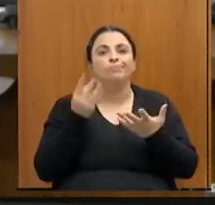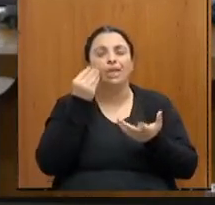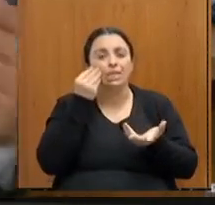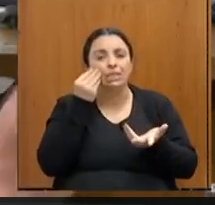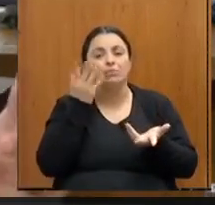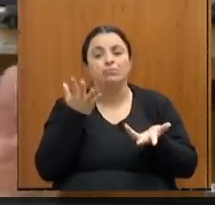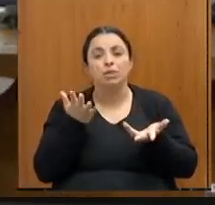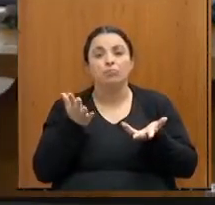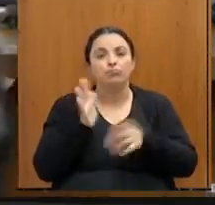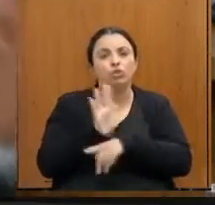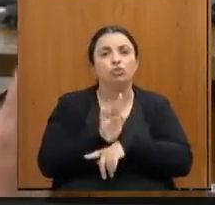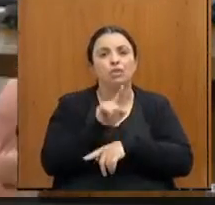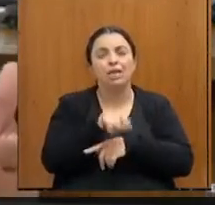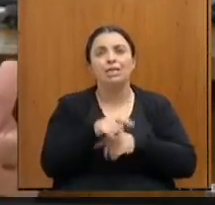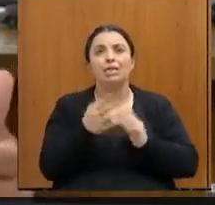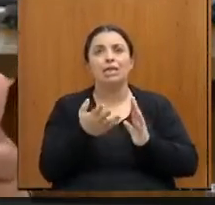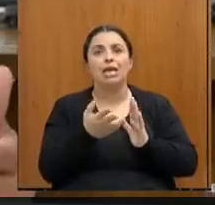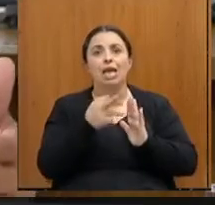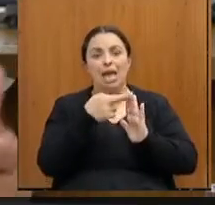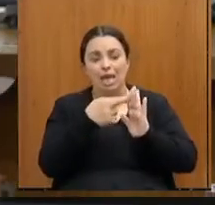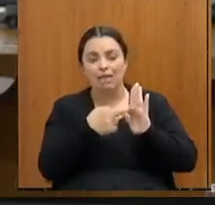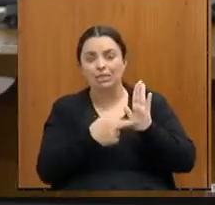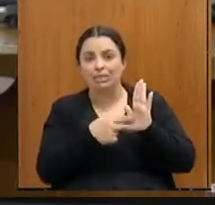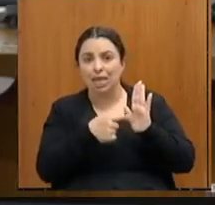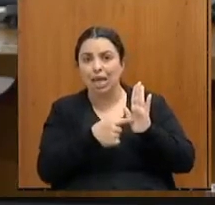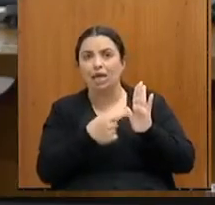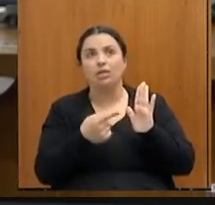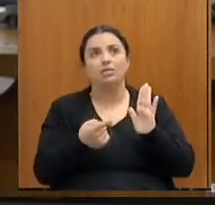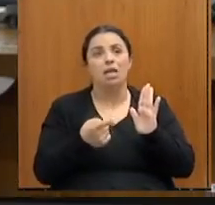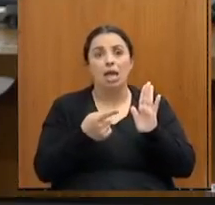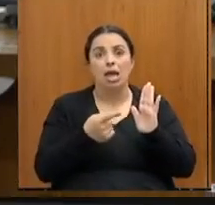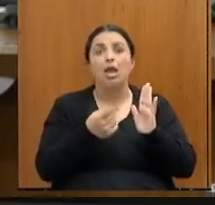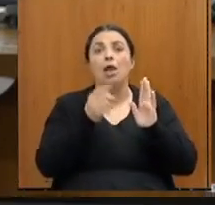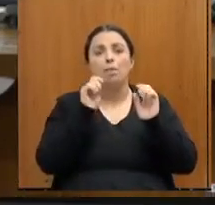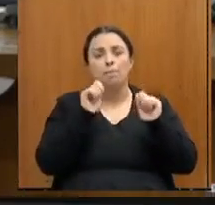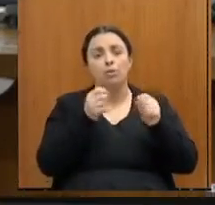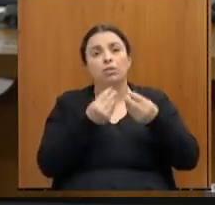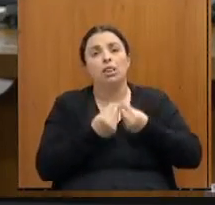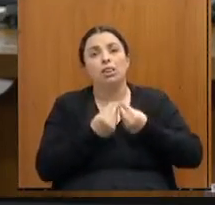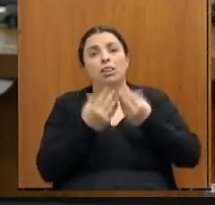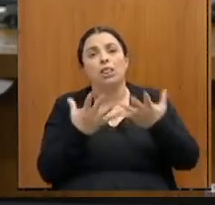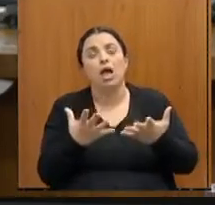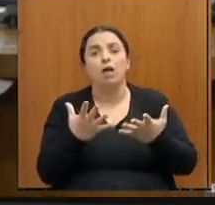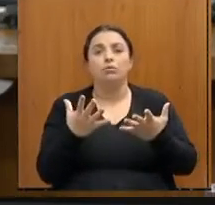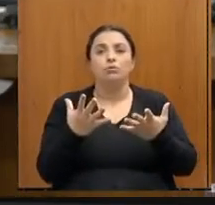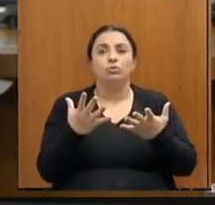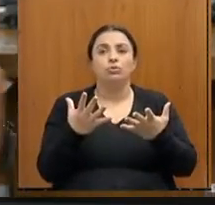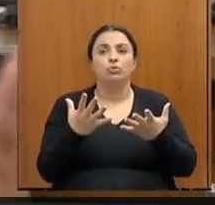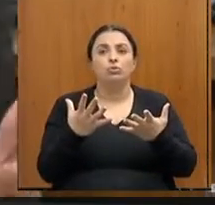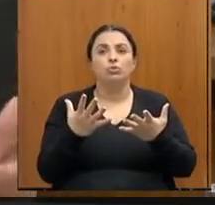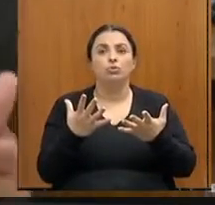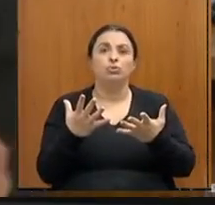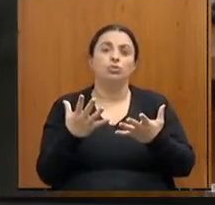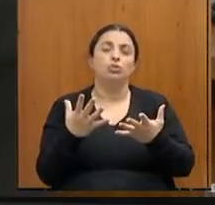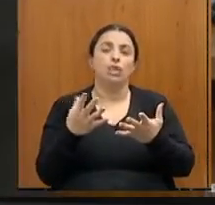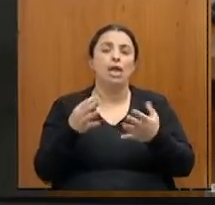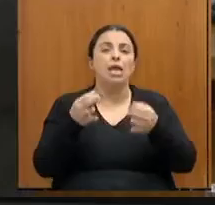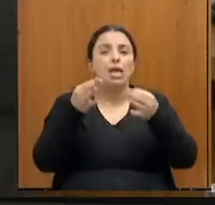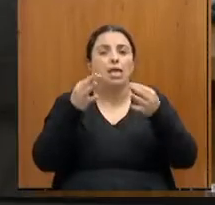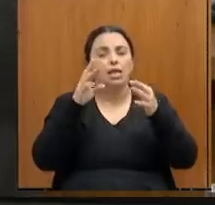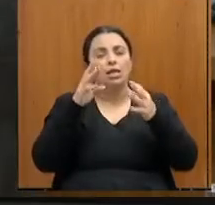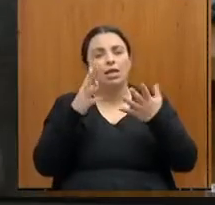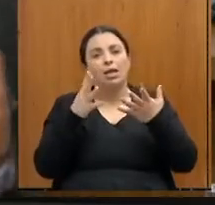que esses protocolos permitam é a forma consciente a forma responsável